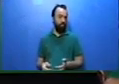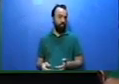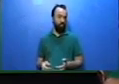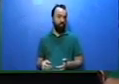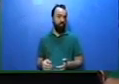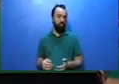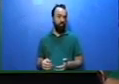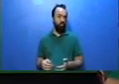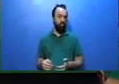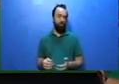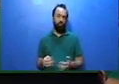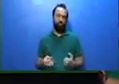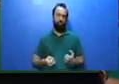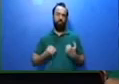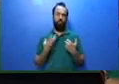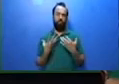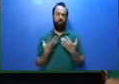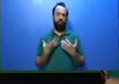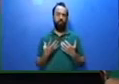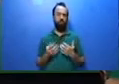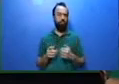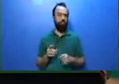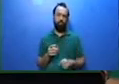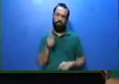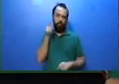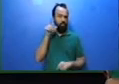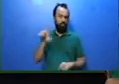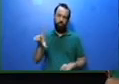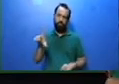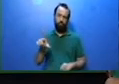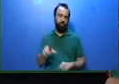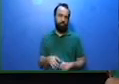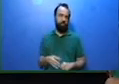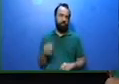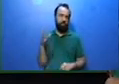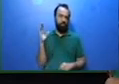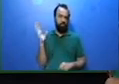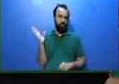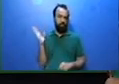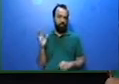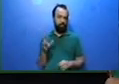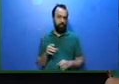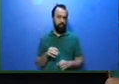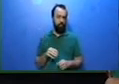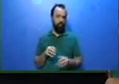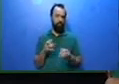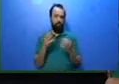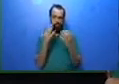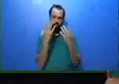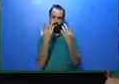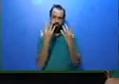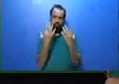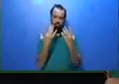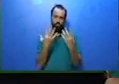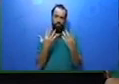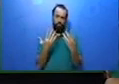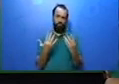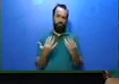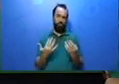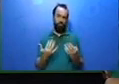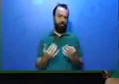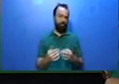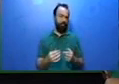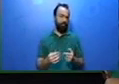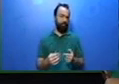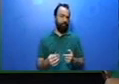não consegue se expressar, tá? Aqui, ó, parece que está saindo gotinhas, né?